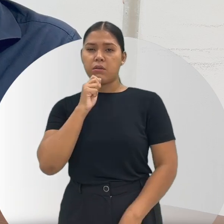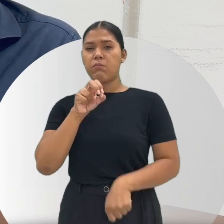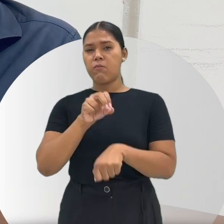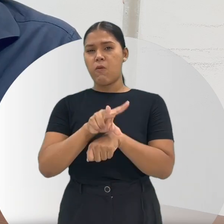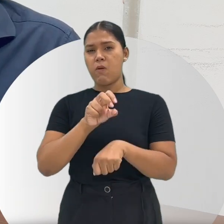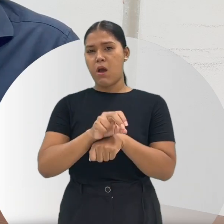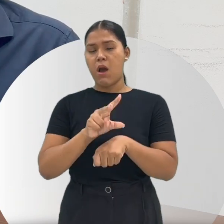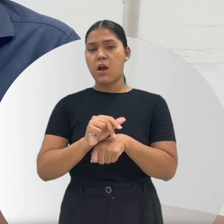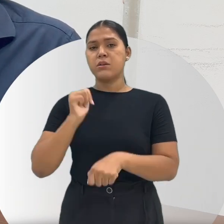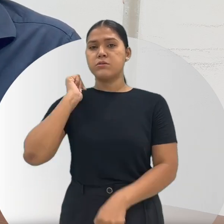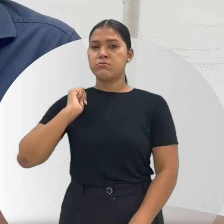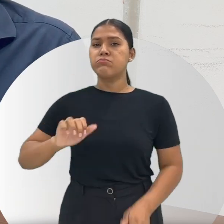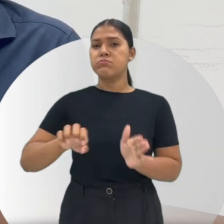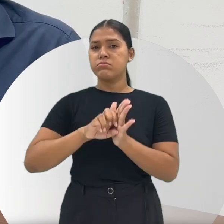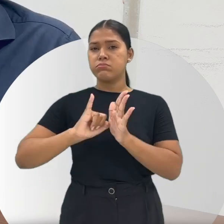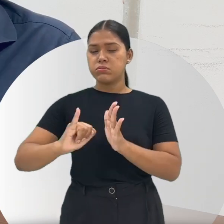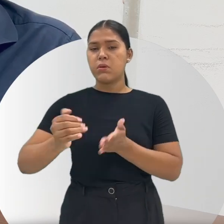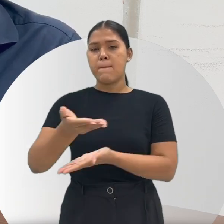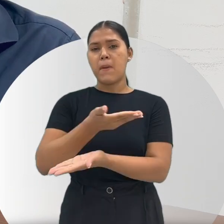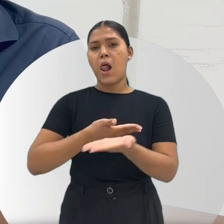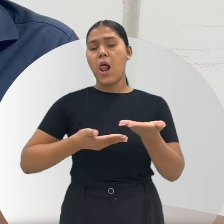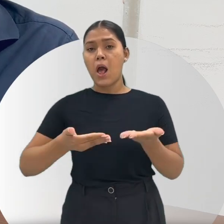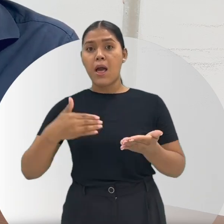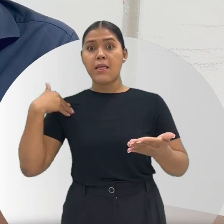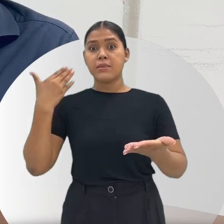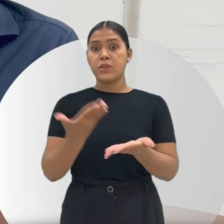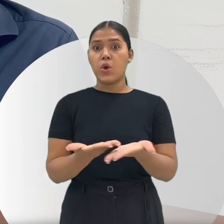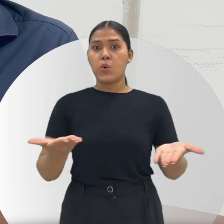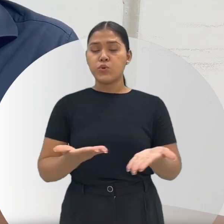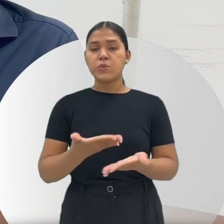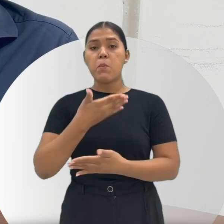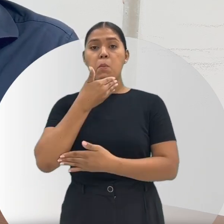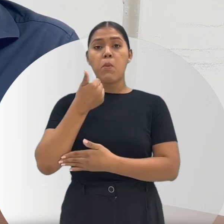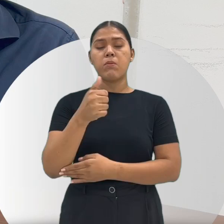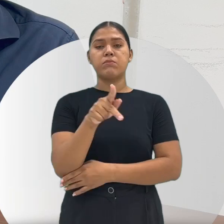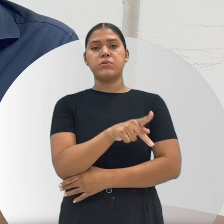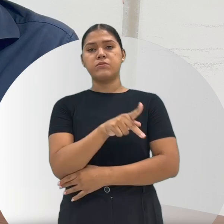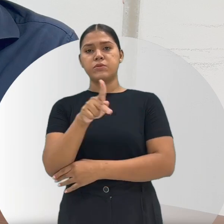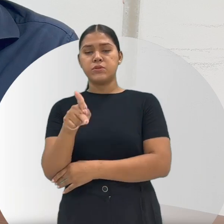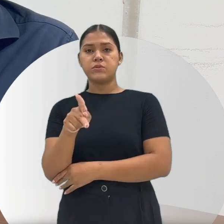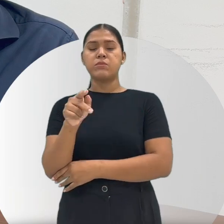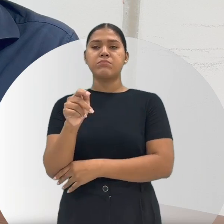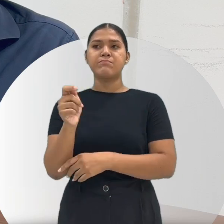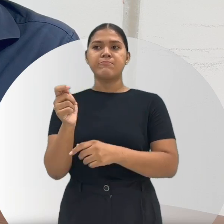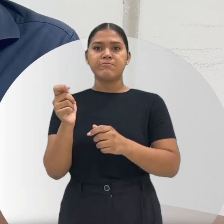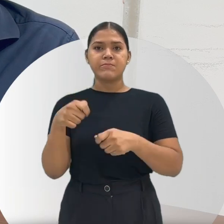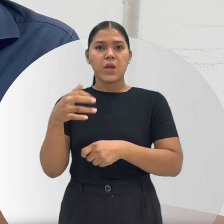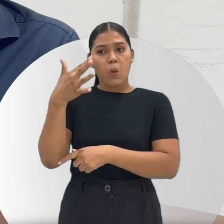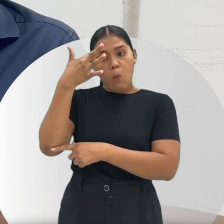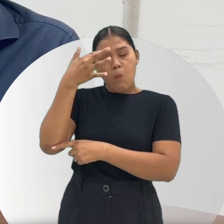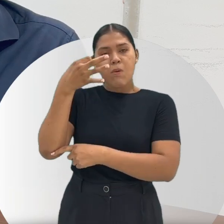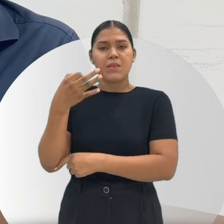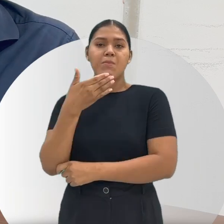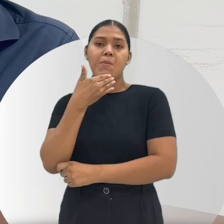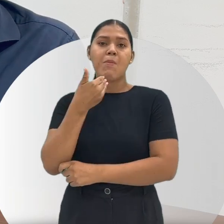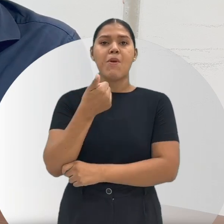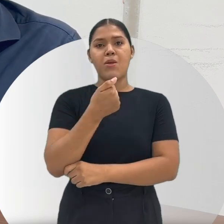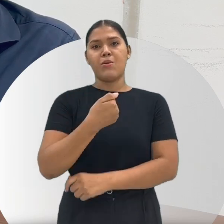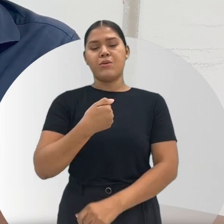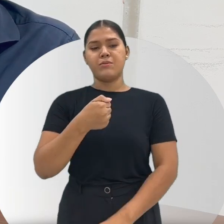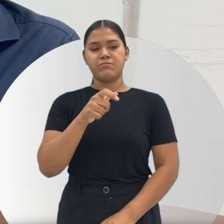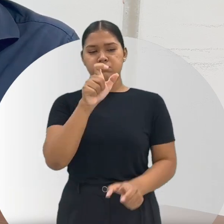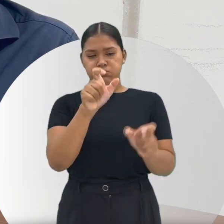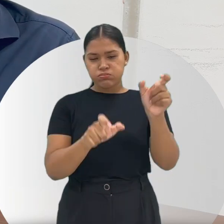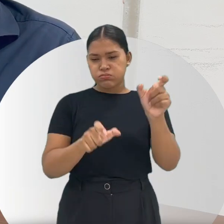ajudando todo o Brasil a ter melhores professores, a olhar para os nossos alunos de uma maneira mais adequada, sentir